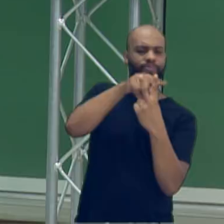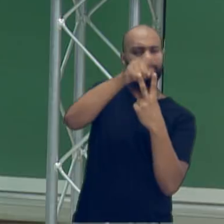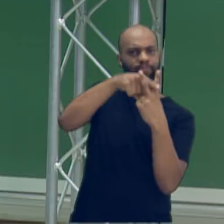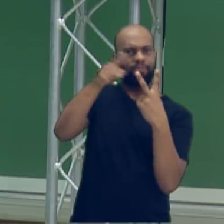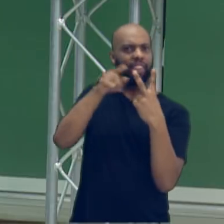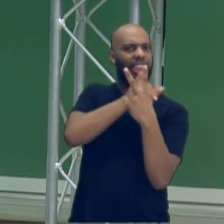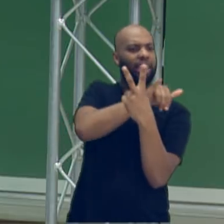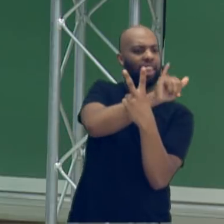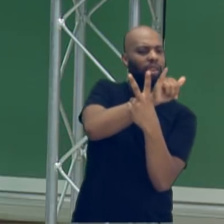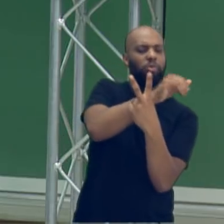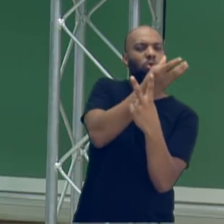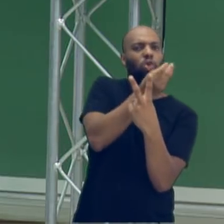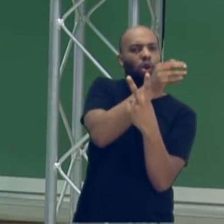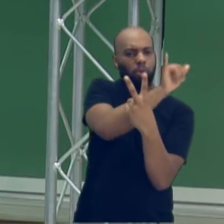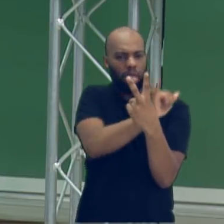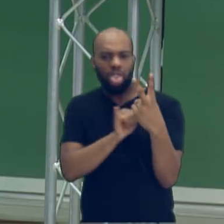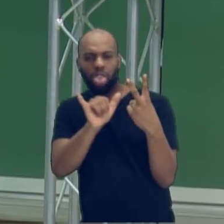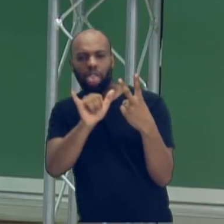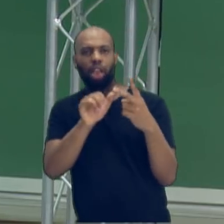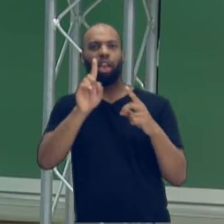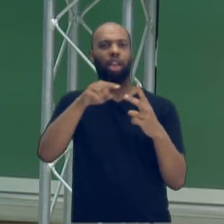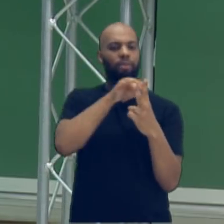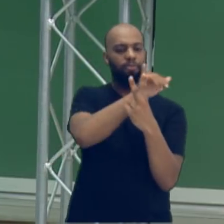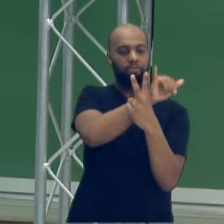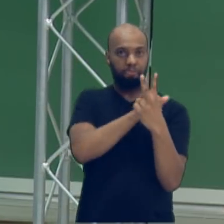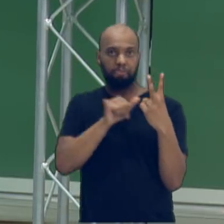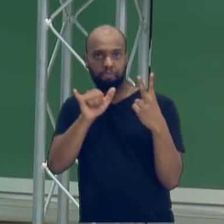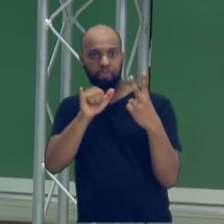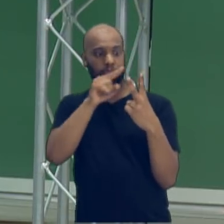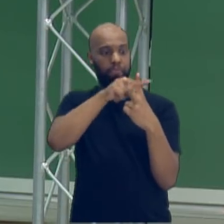Lembrando que aqui nós temos uma raiz quadrada.